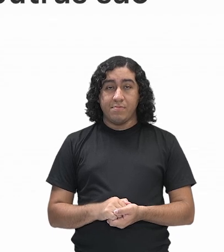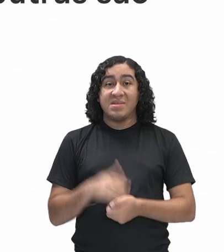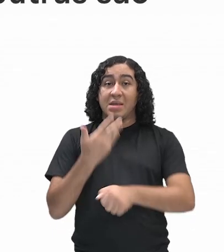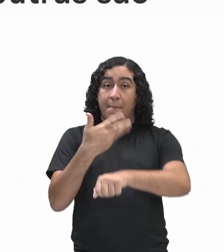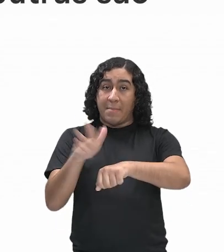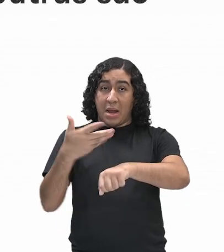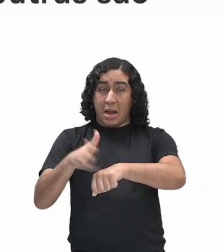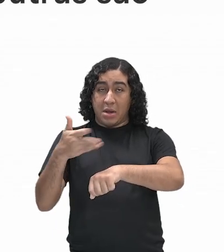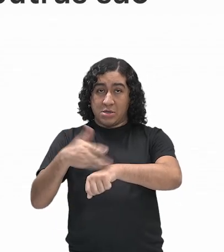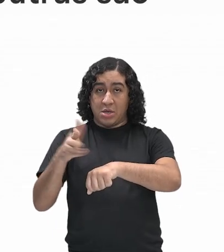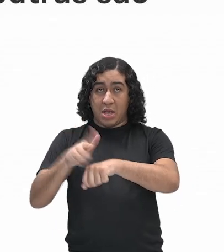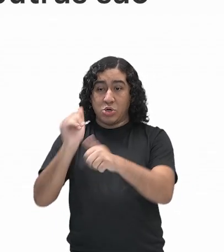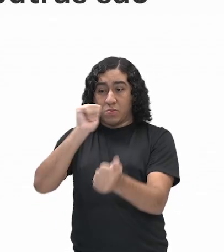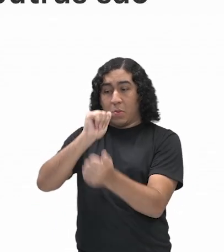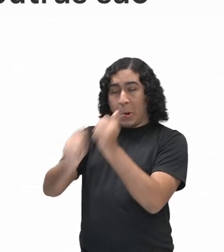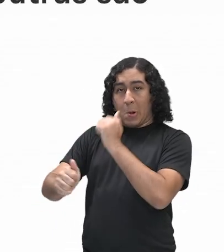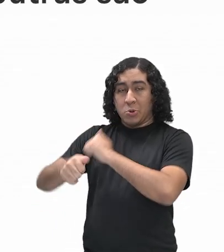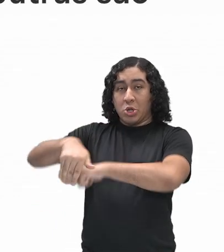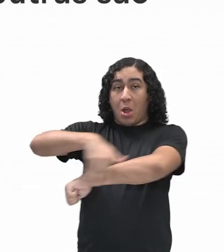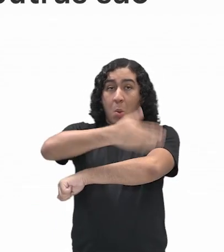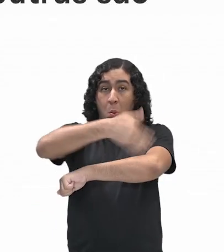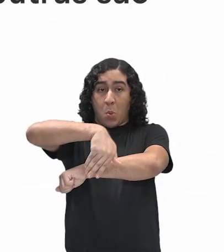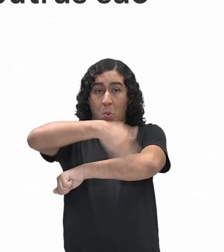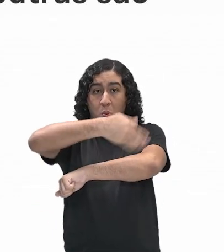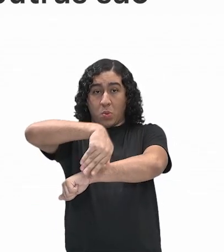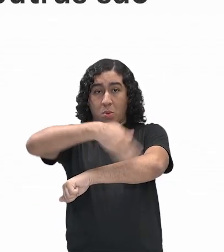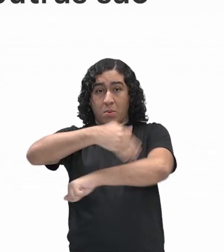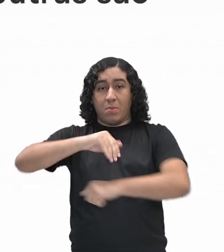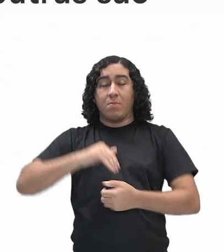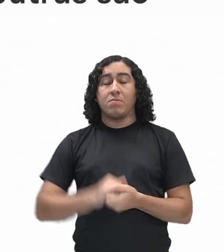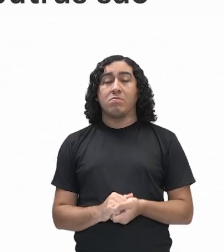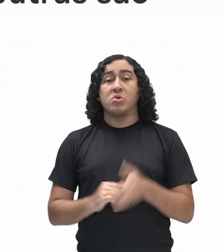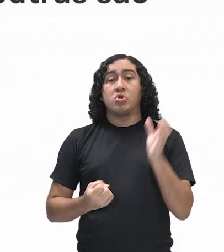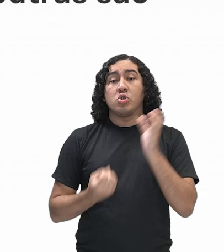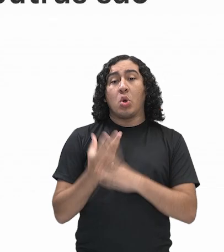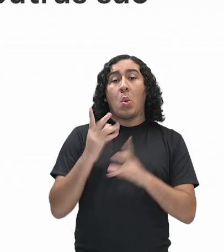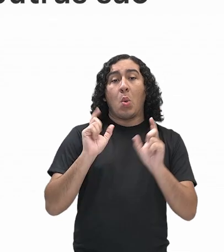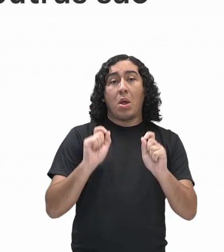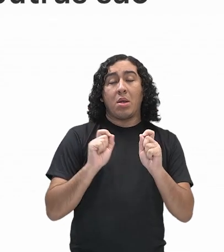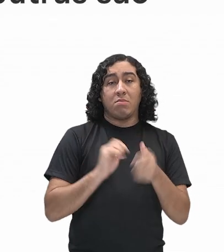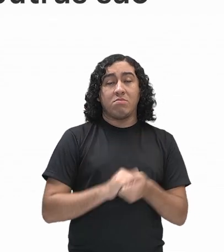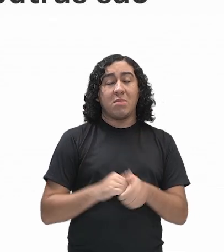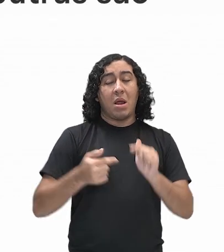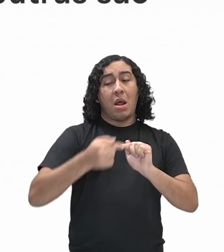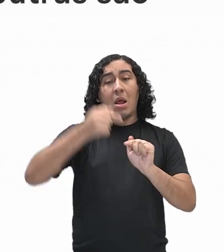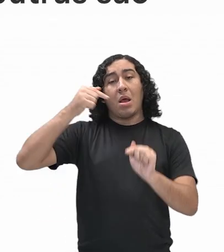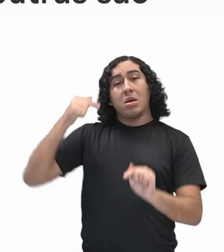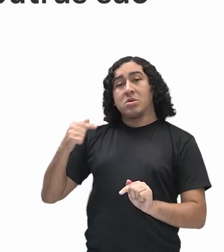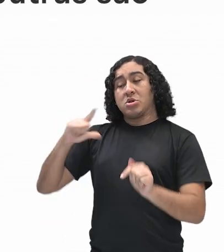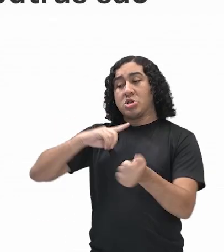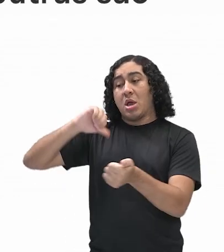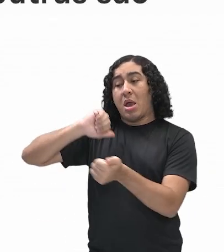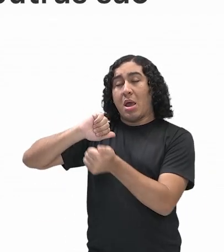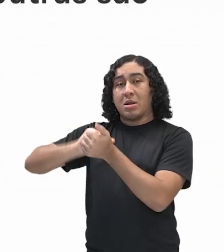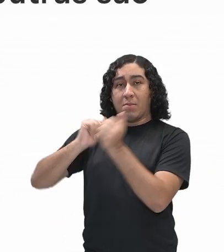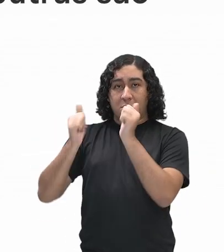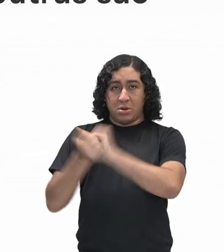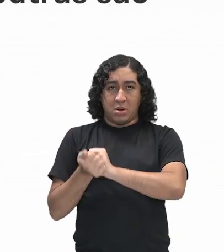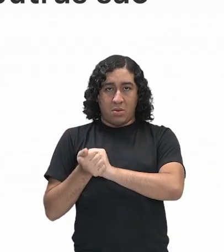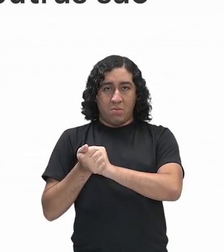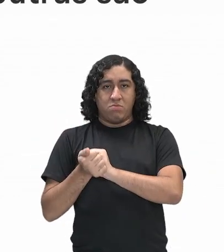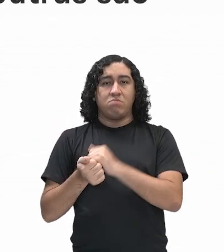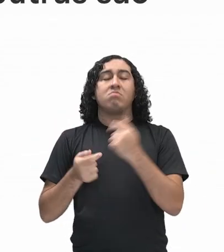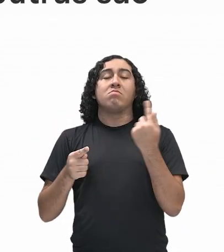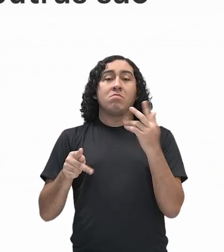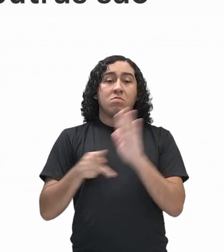urbana. As práticas corporais de aventura urbana surgiram como adaptação das atividades realizadas na